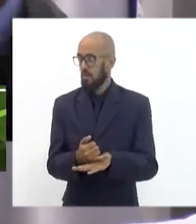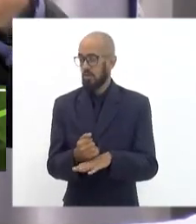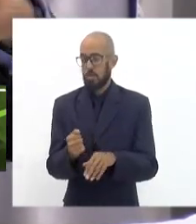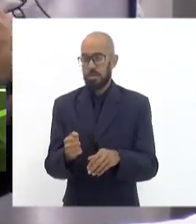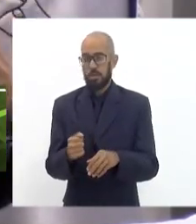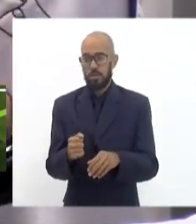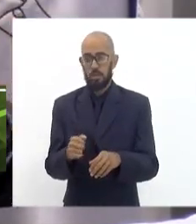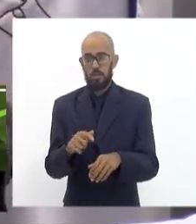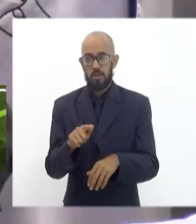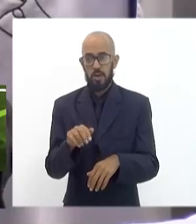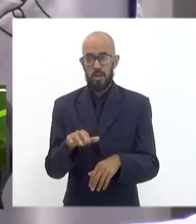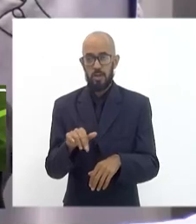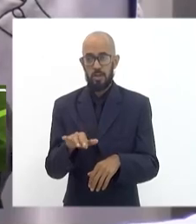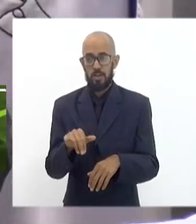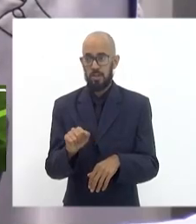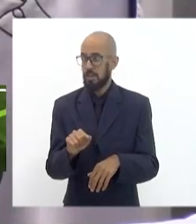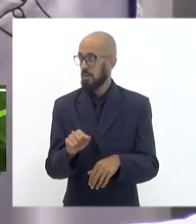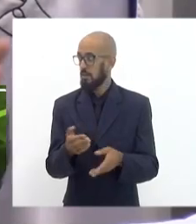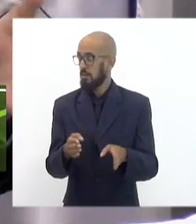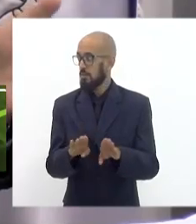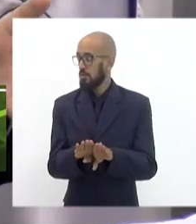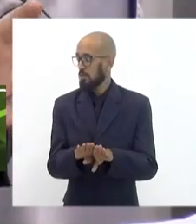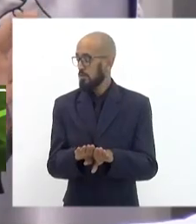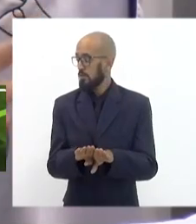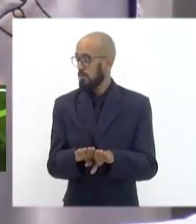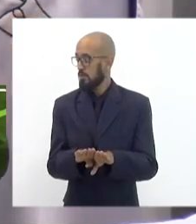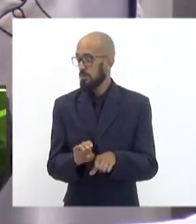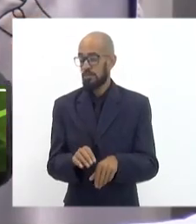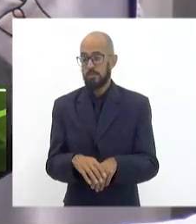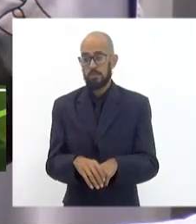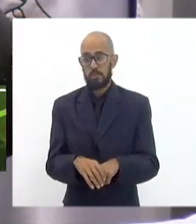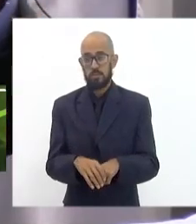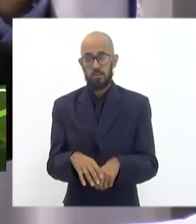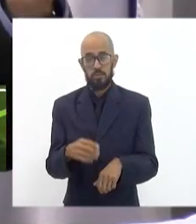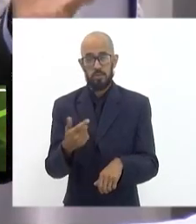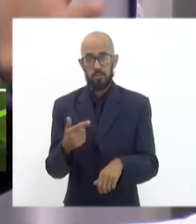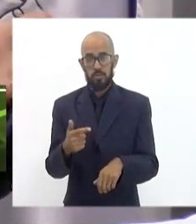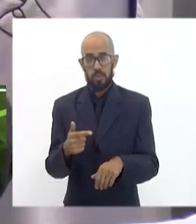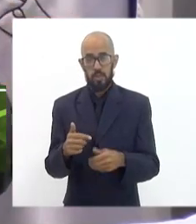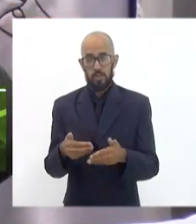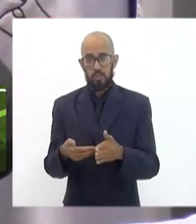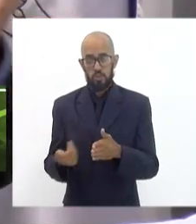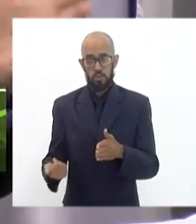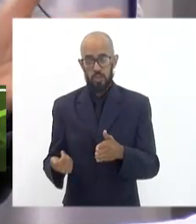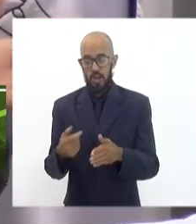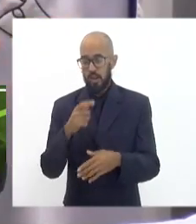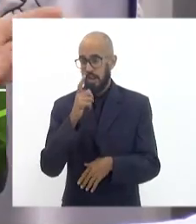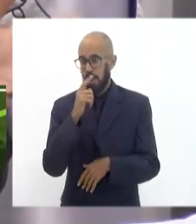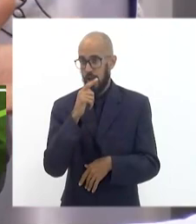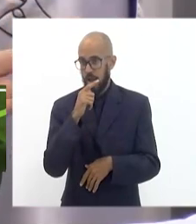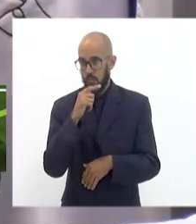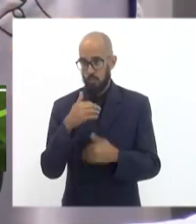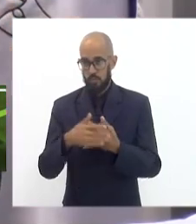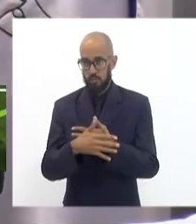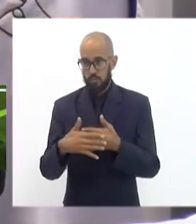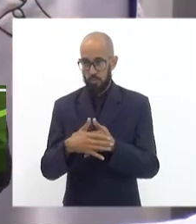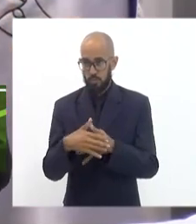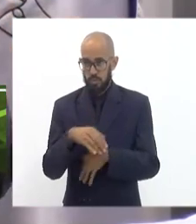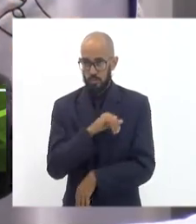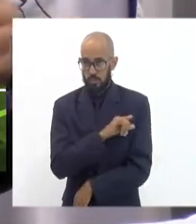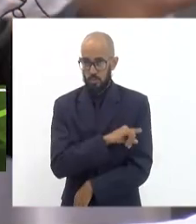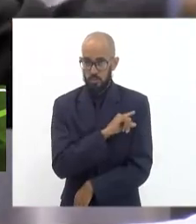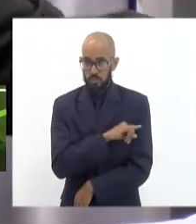f e o que se você não tira aquele volume arte a água imensa de Luciano da cidade